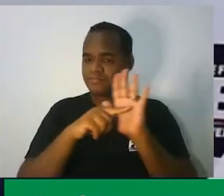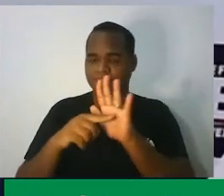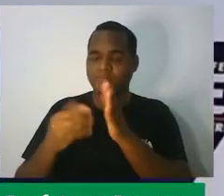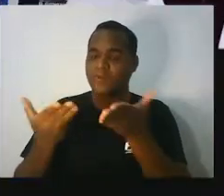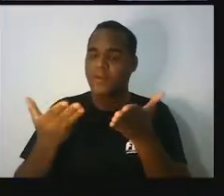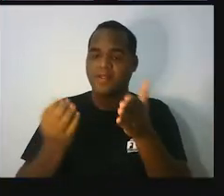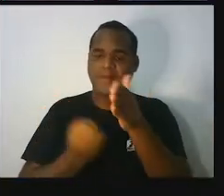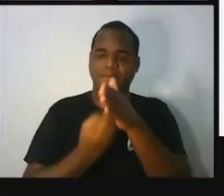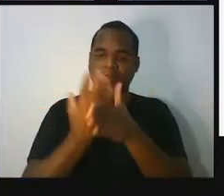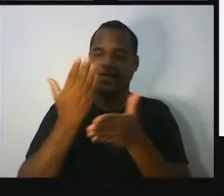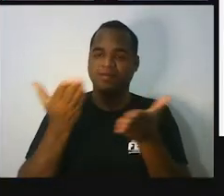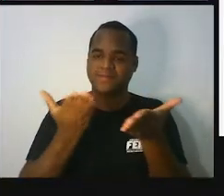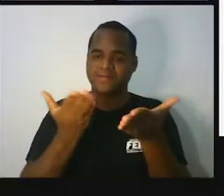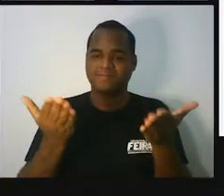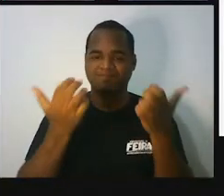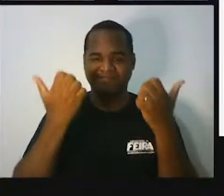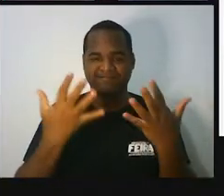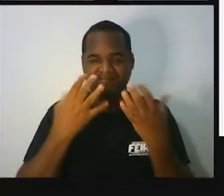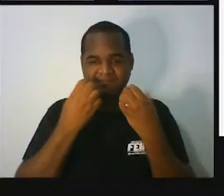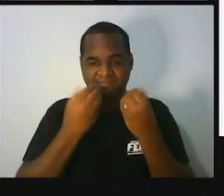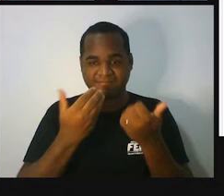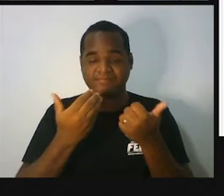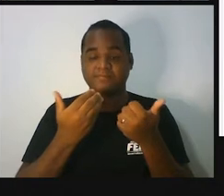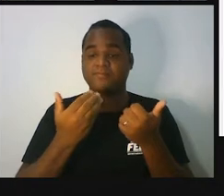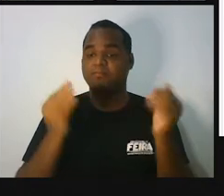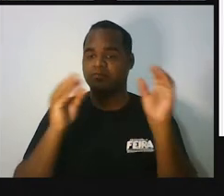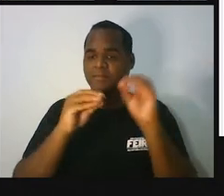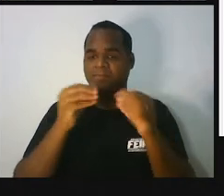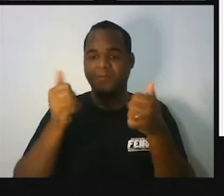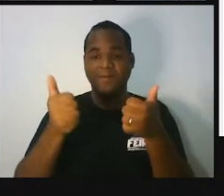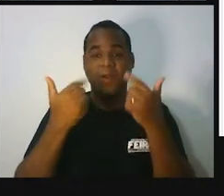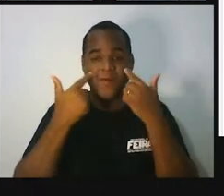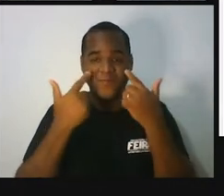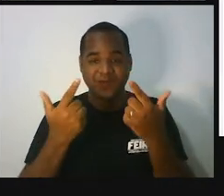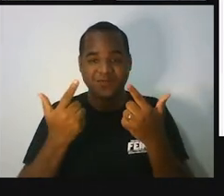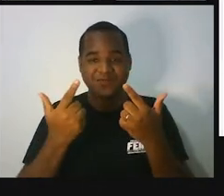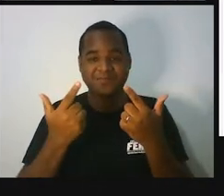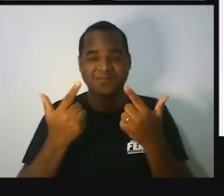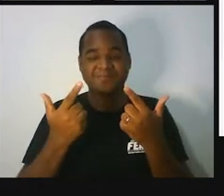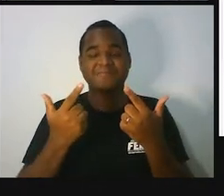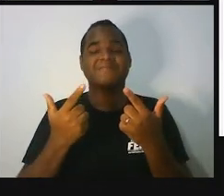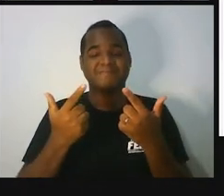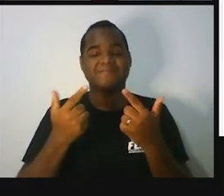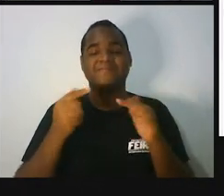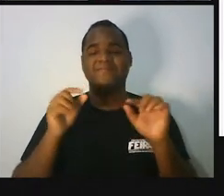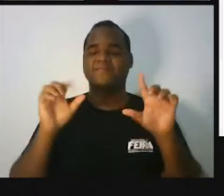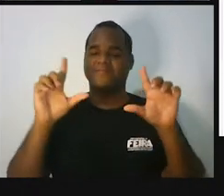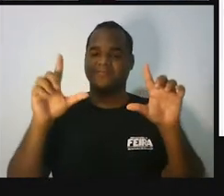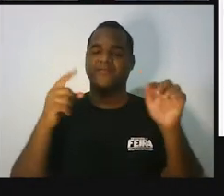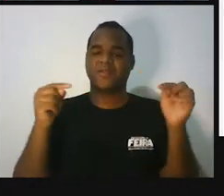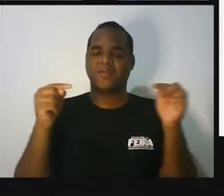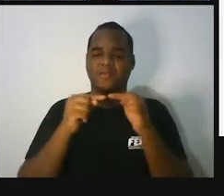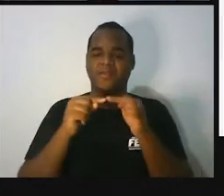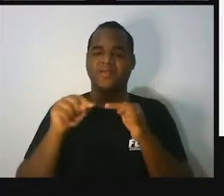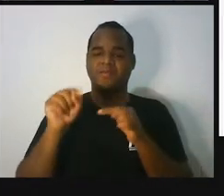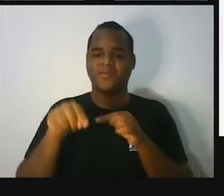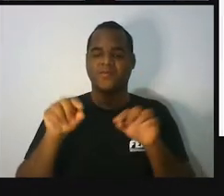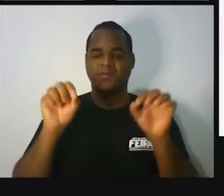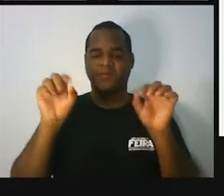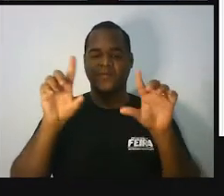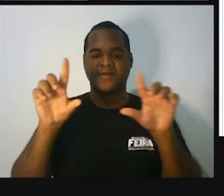aparecer aí. Estou tentando colocar, olha só, essa é a nossa tela, esse é o nosso